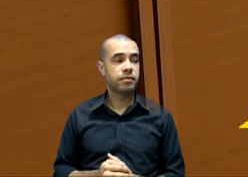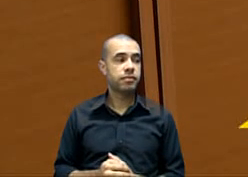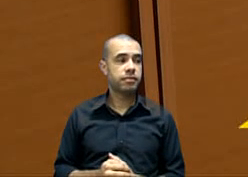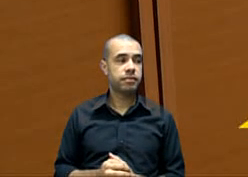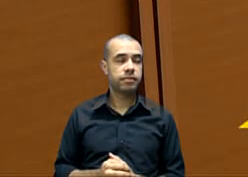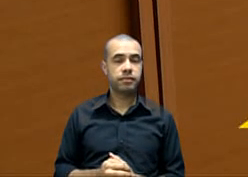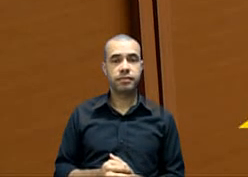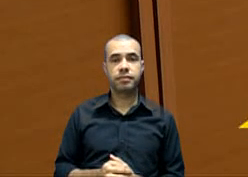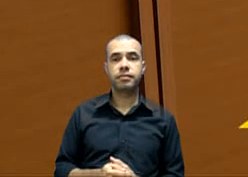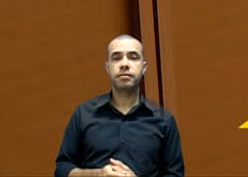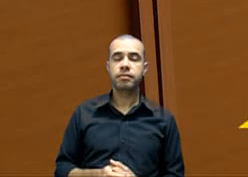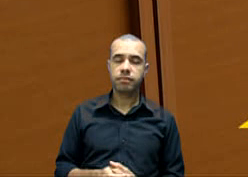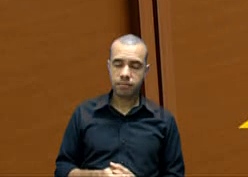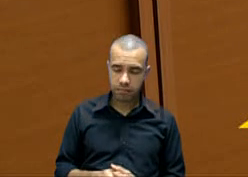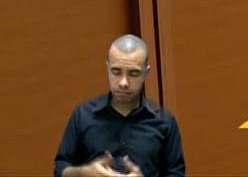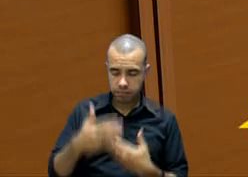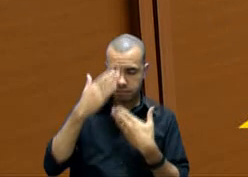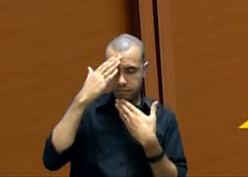Obrigado, vereador.